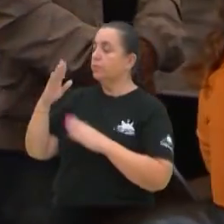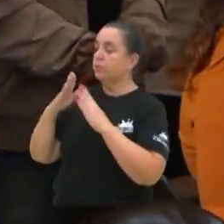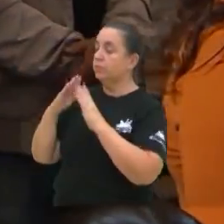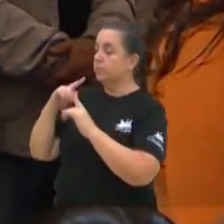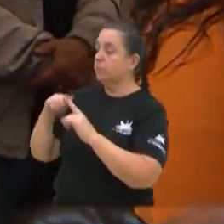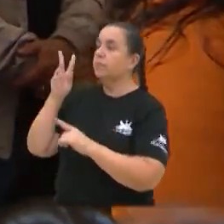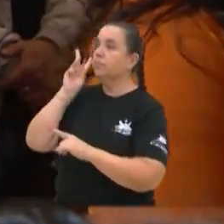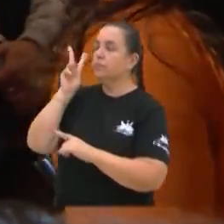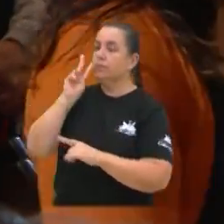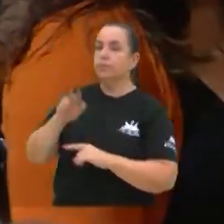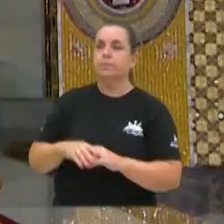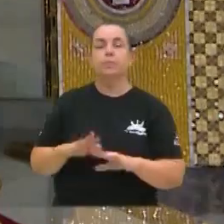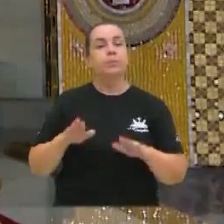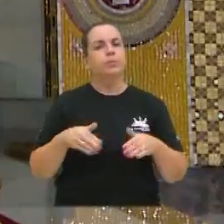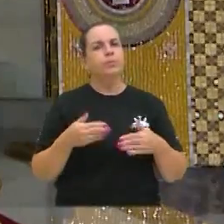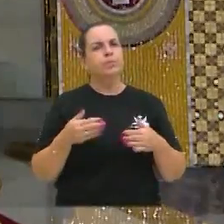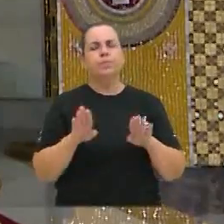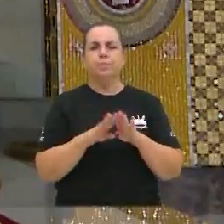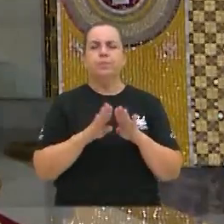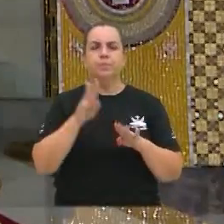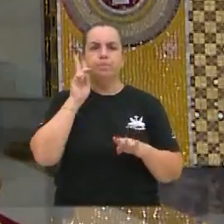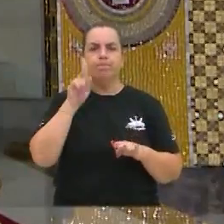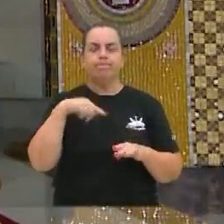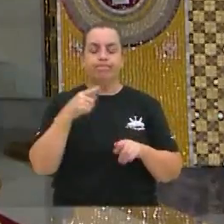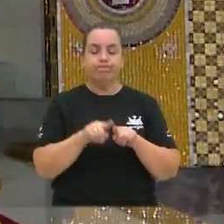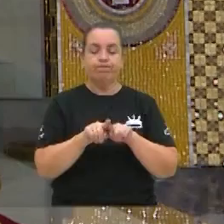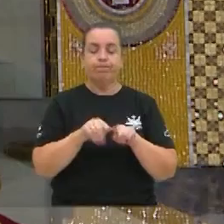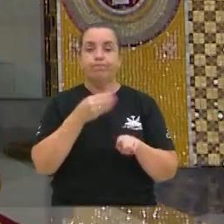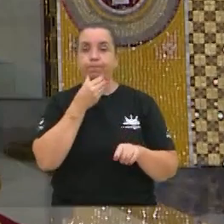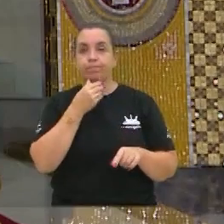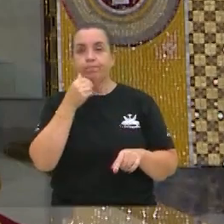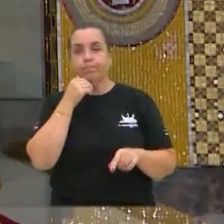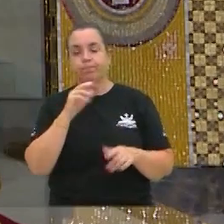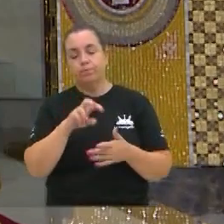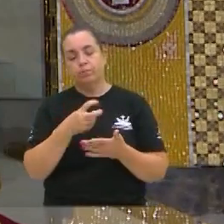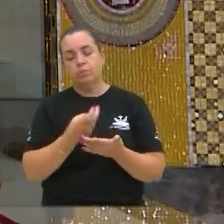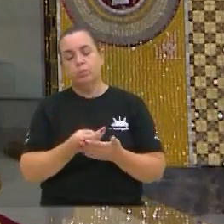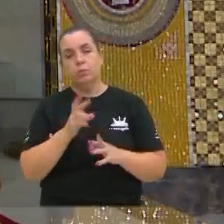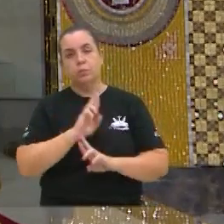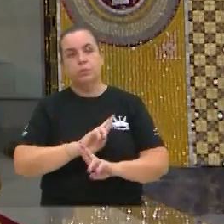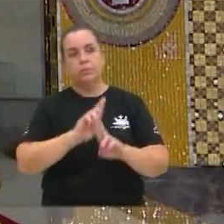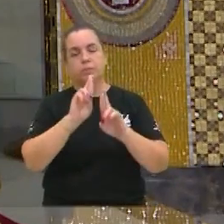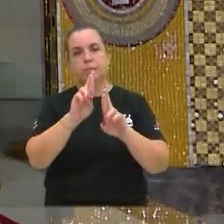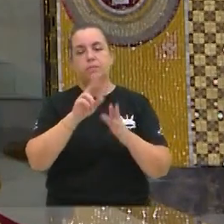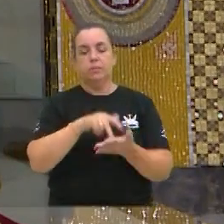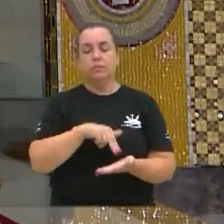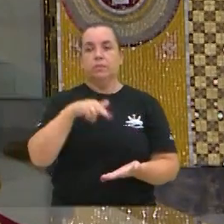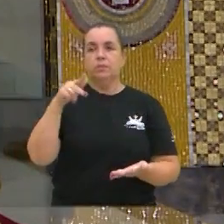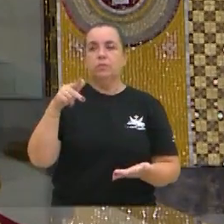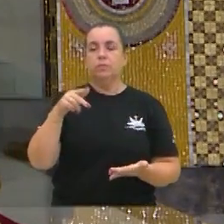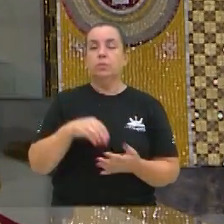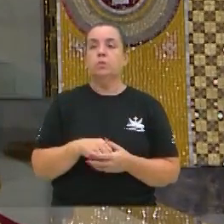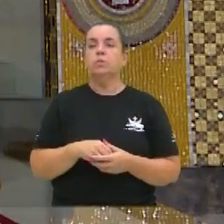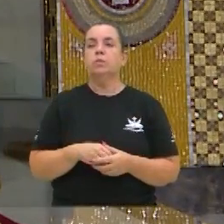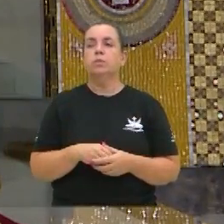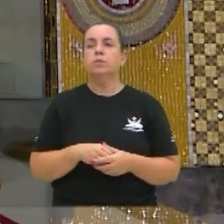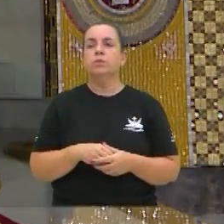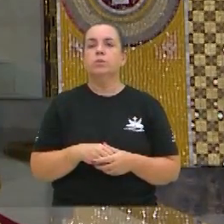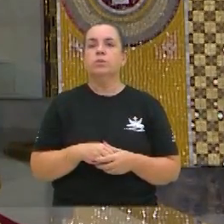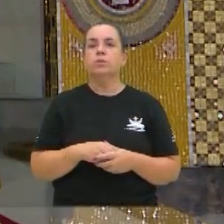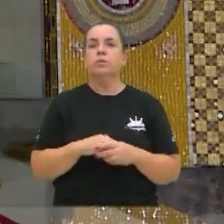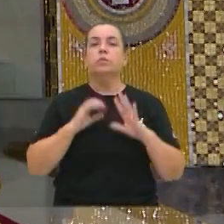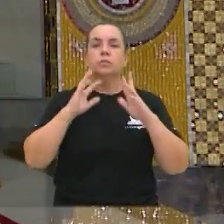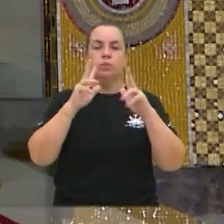da vossa Igreja. Lembrai-vos também dos nossos irmãos e irmãs que morreram na esperança da ressurreição, e